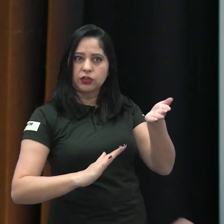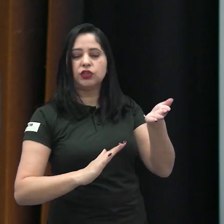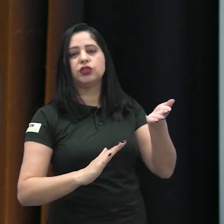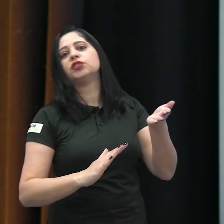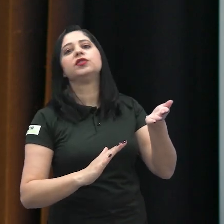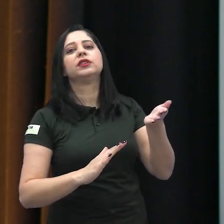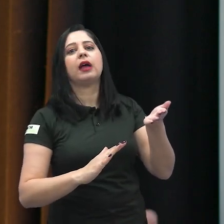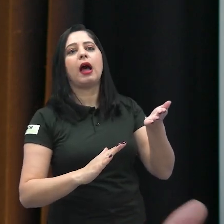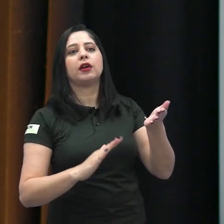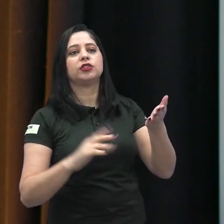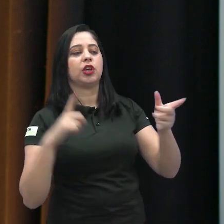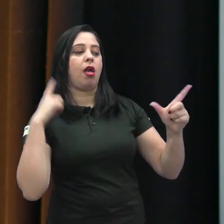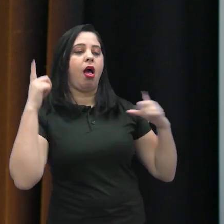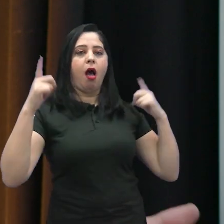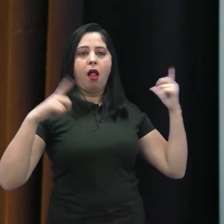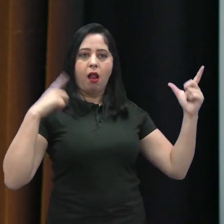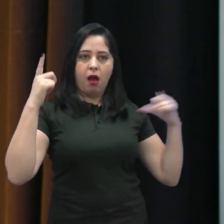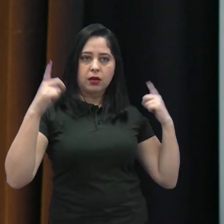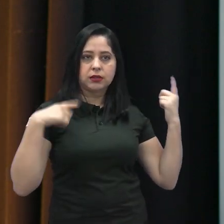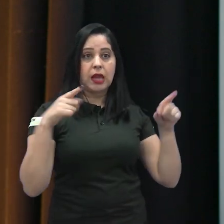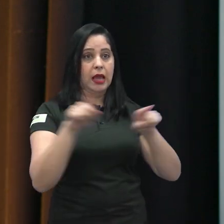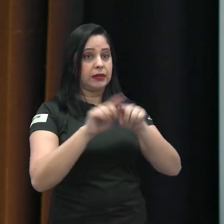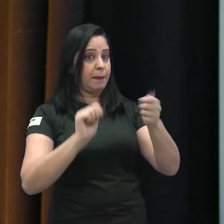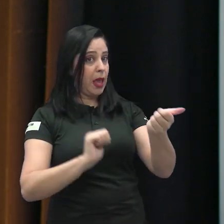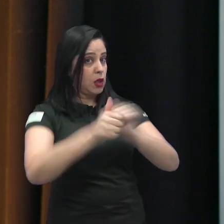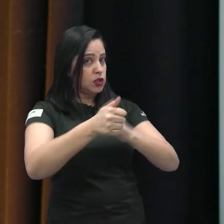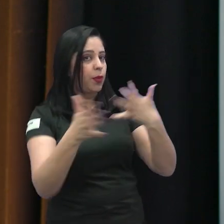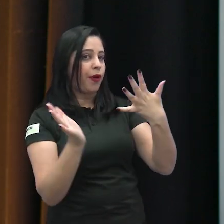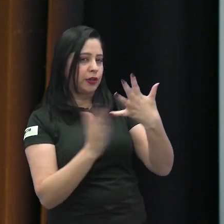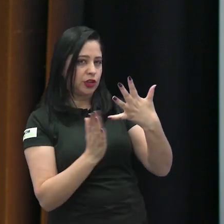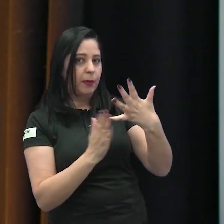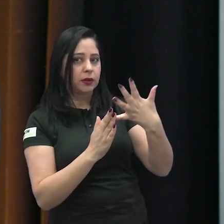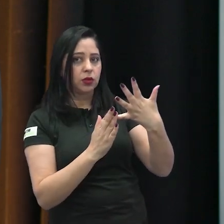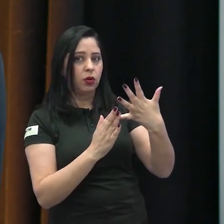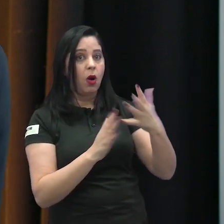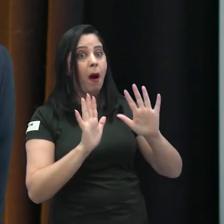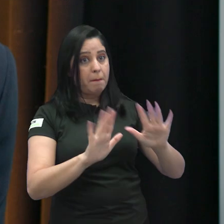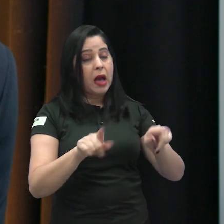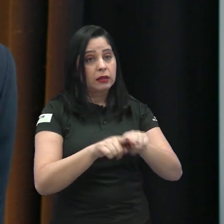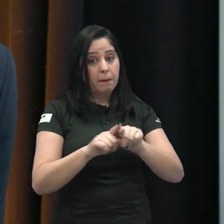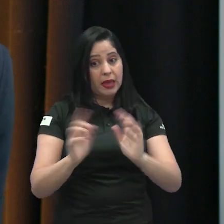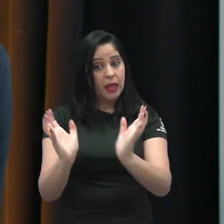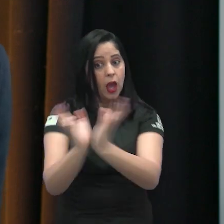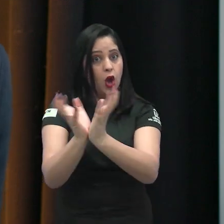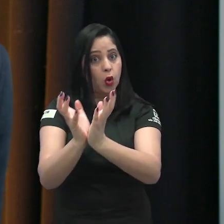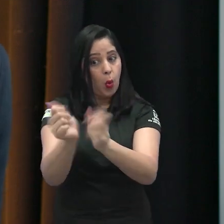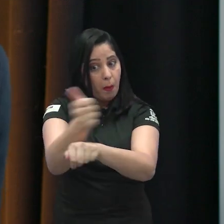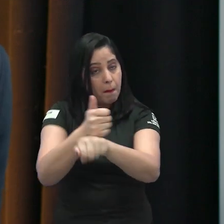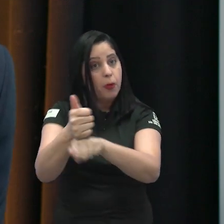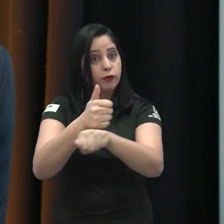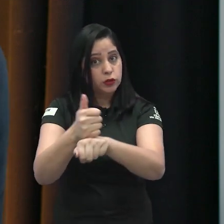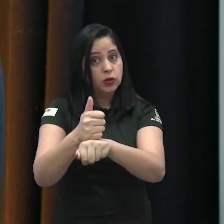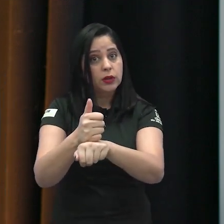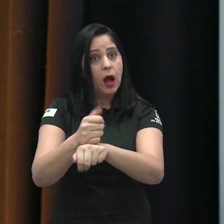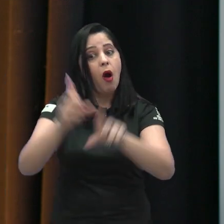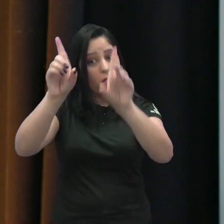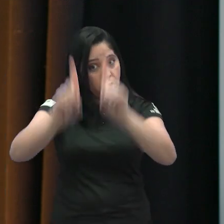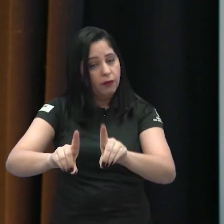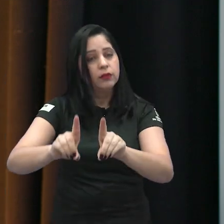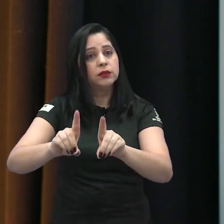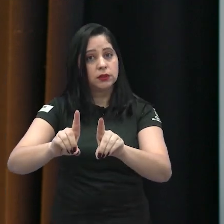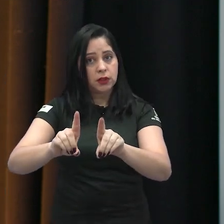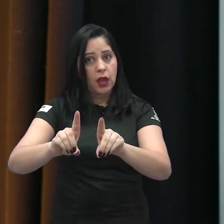só na área do lazer e do esporte amador, vamos dizer assim, mas nós temos as equipes de rendimento também para pessoas